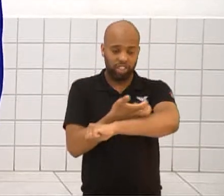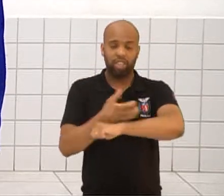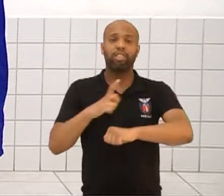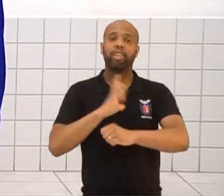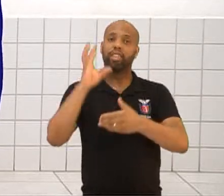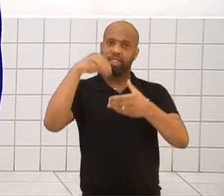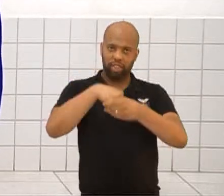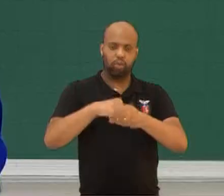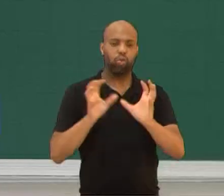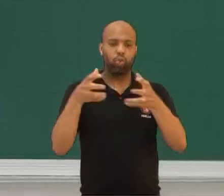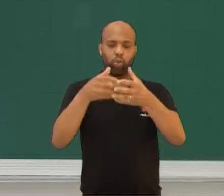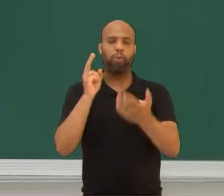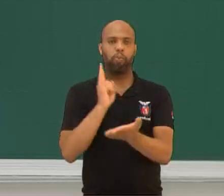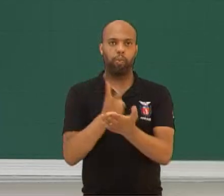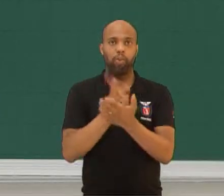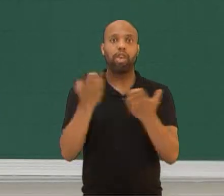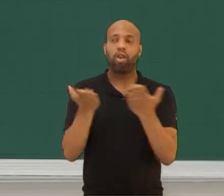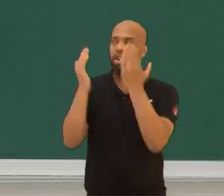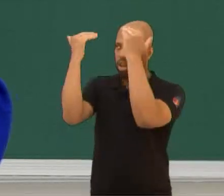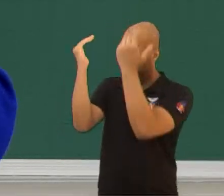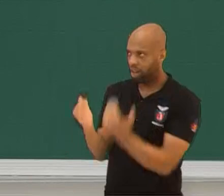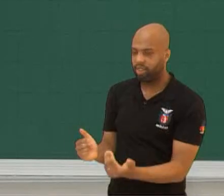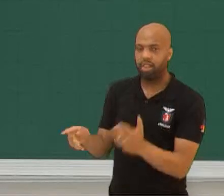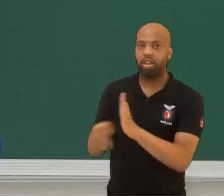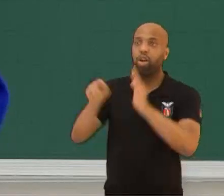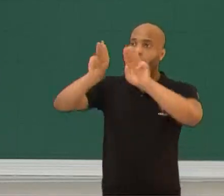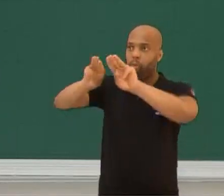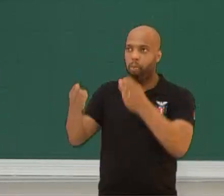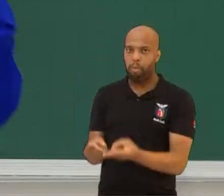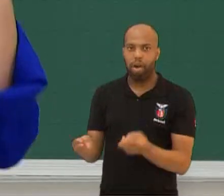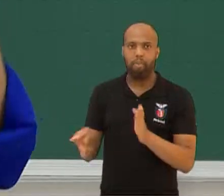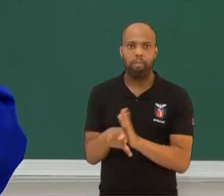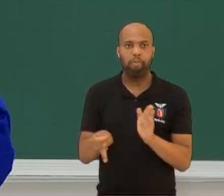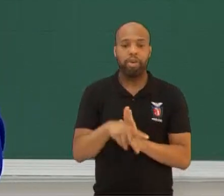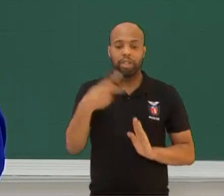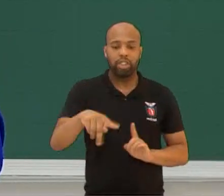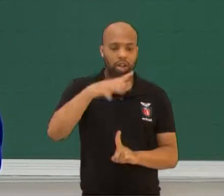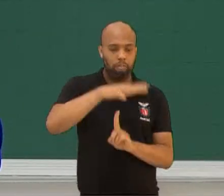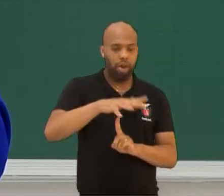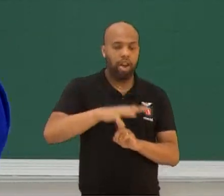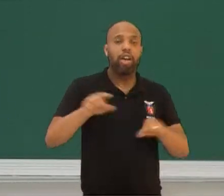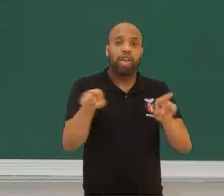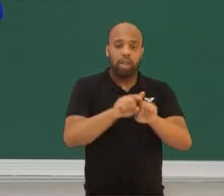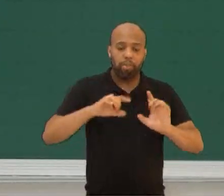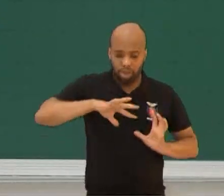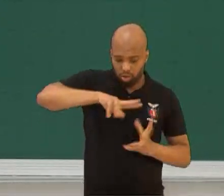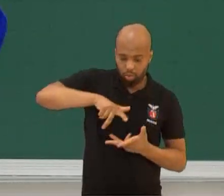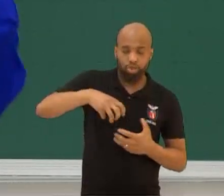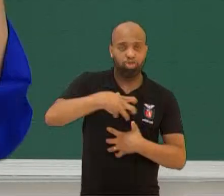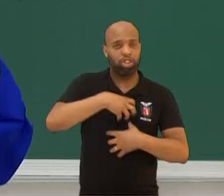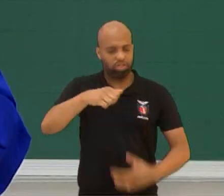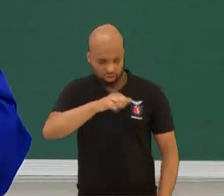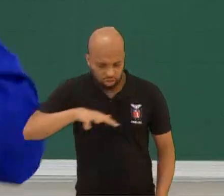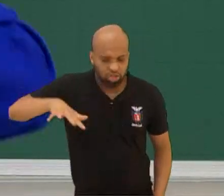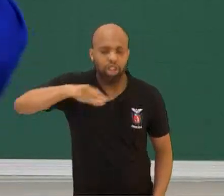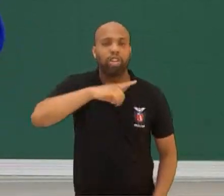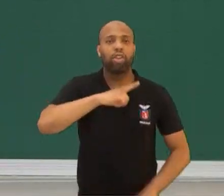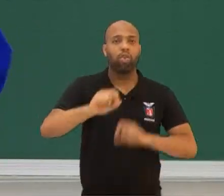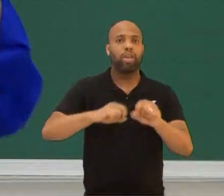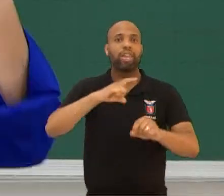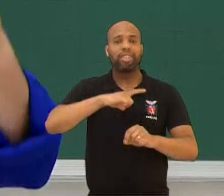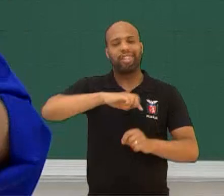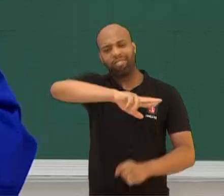conjuntinho. Então, analisando o estado do Paraná, e não só ele, mas como o mundo como um todo, nós temos um reflexo,